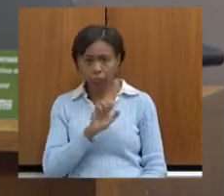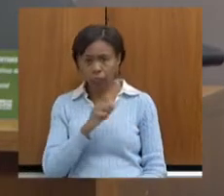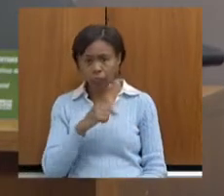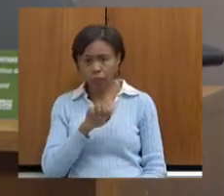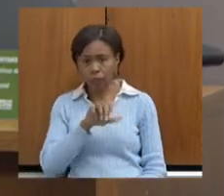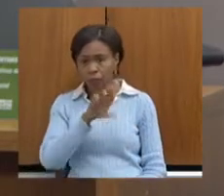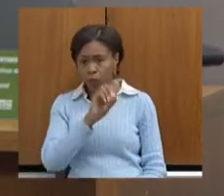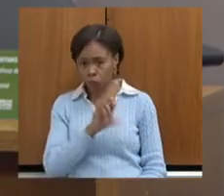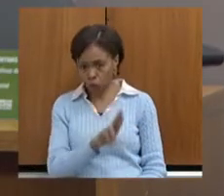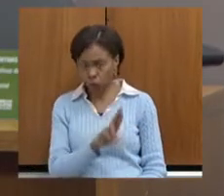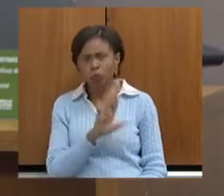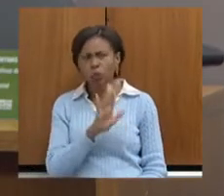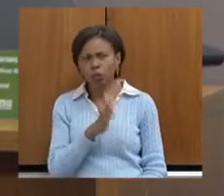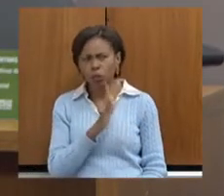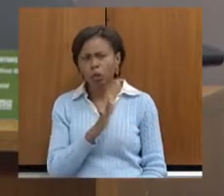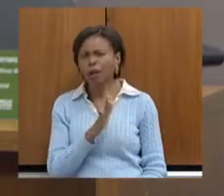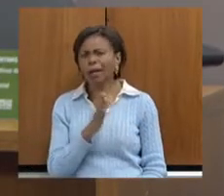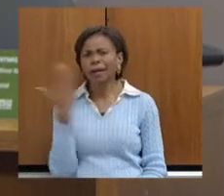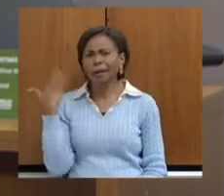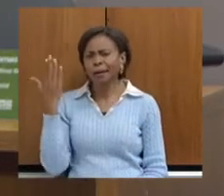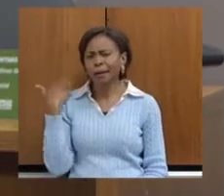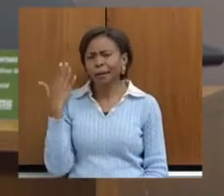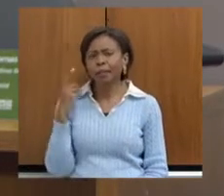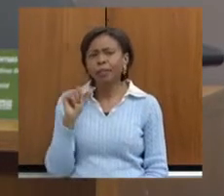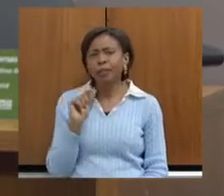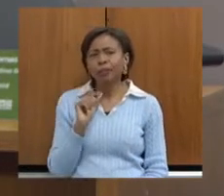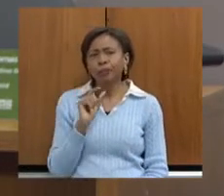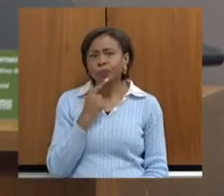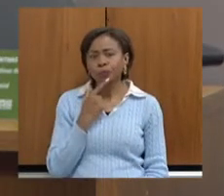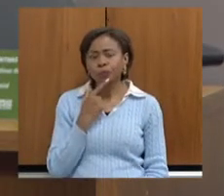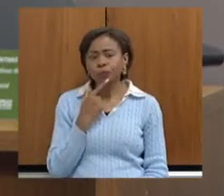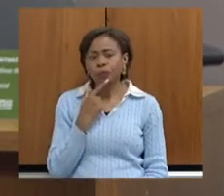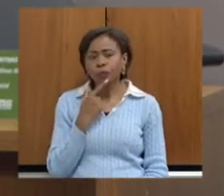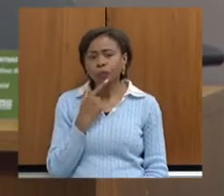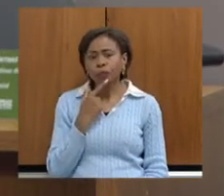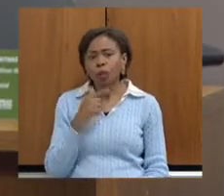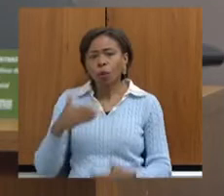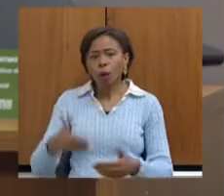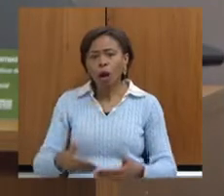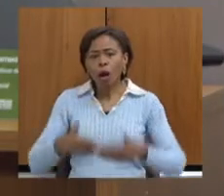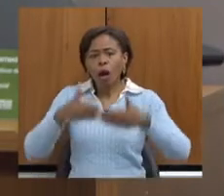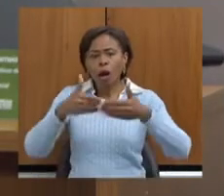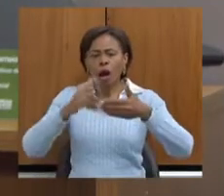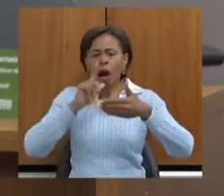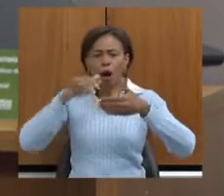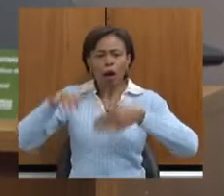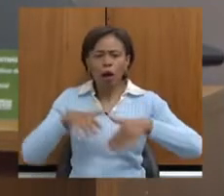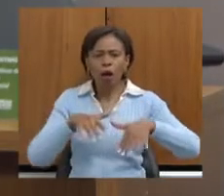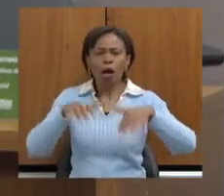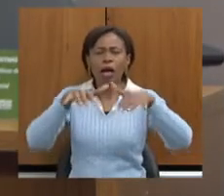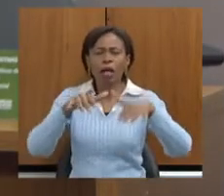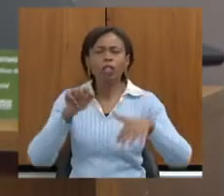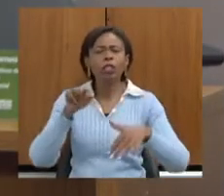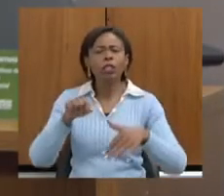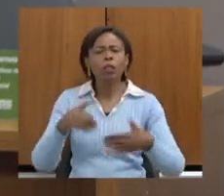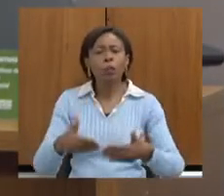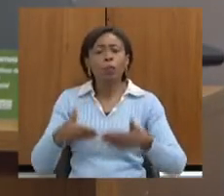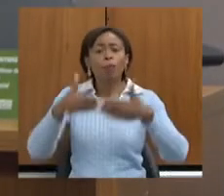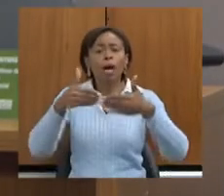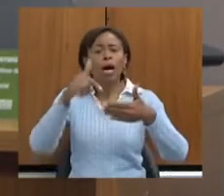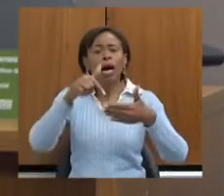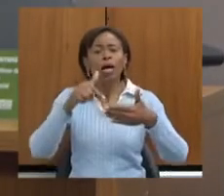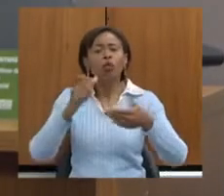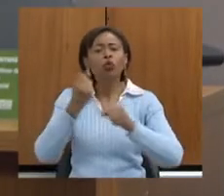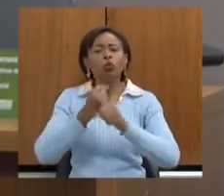é de uma barragem da Eletro que foi construída pela